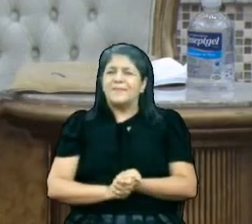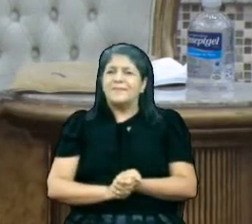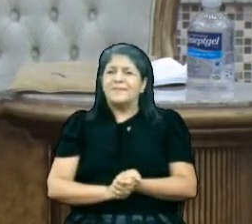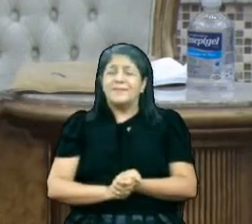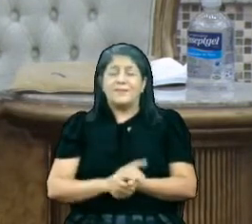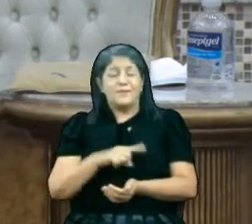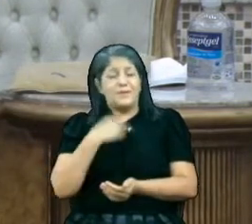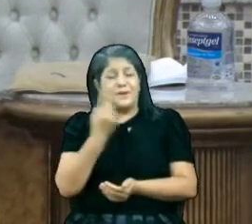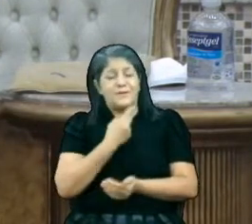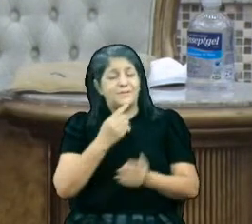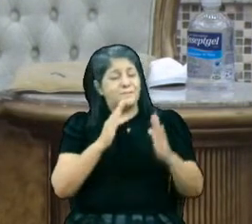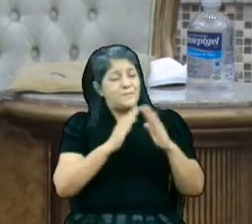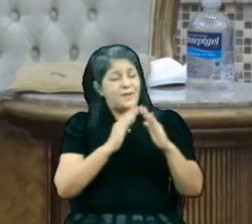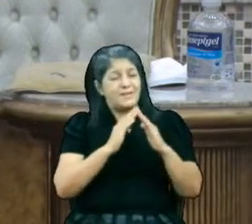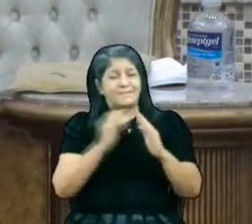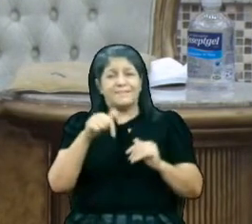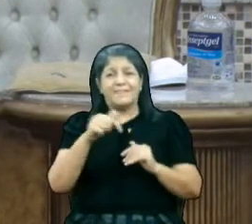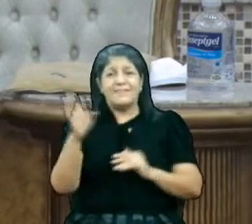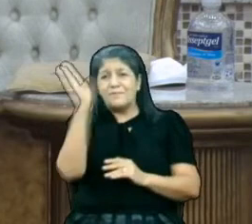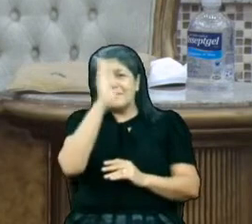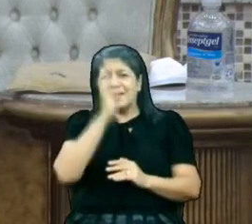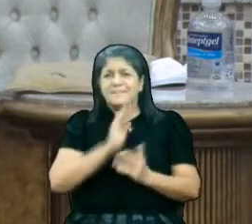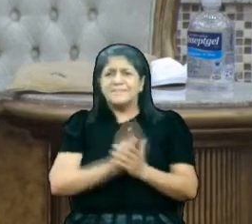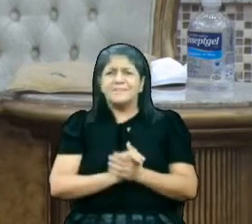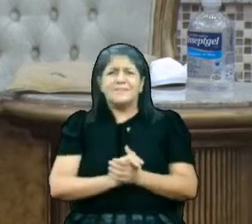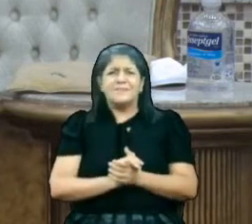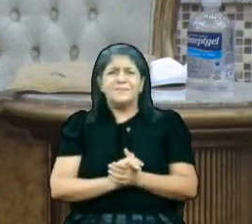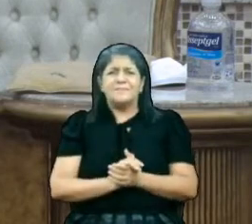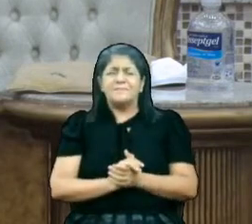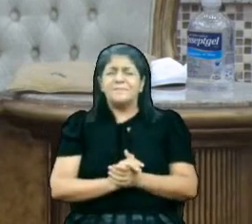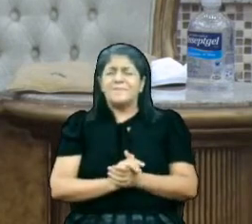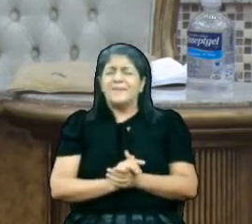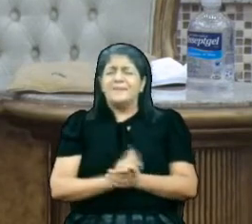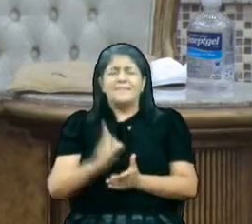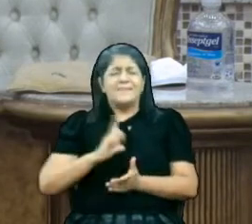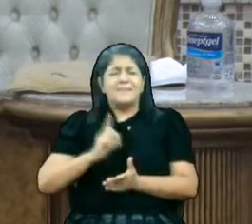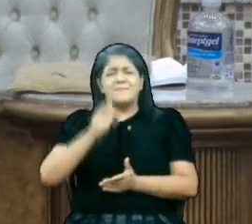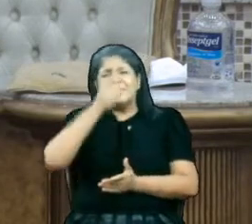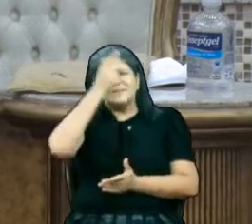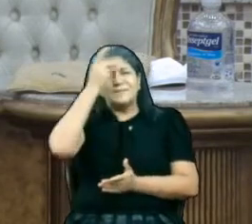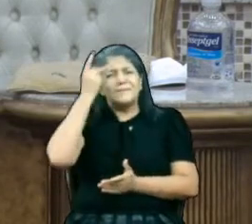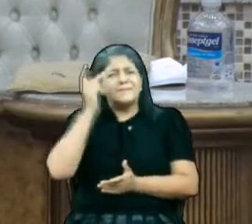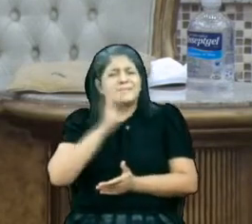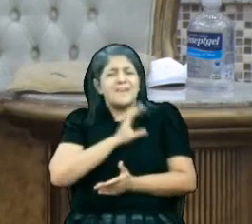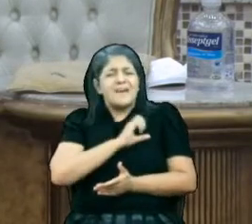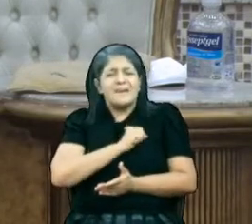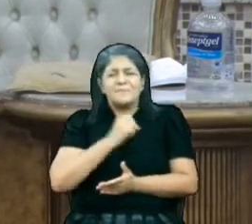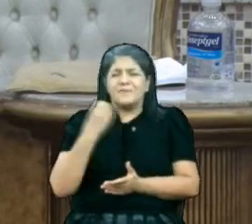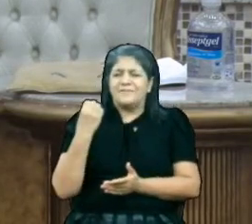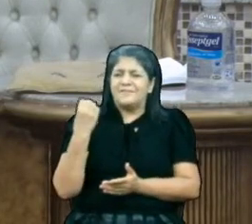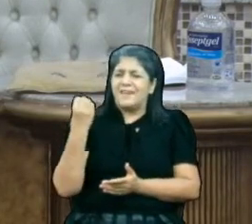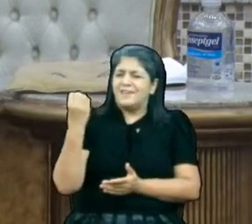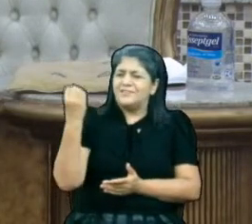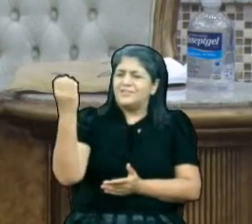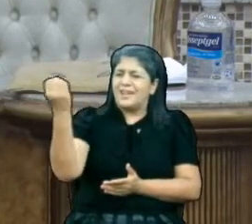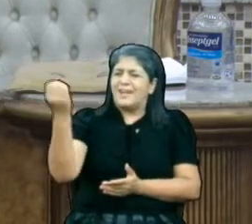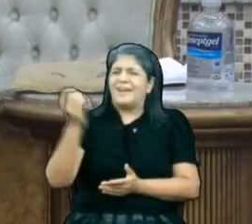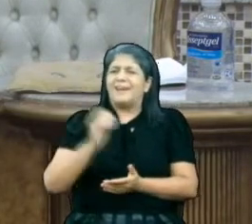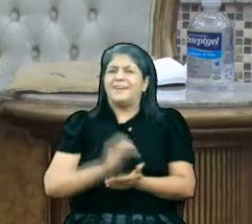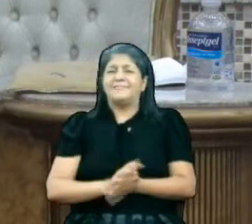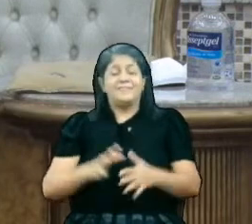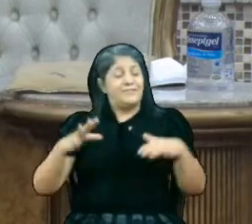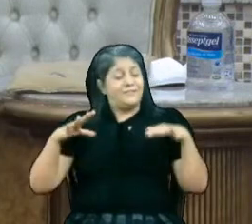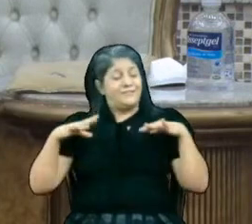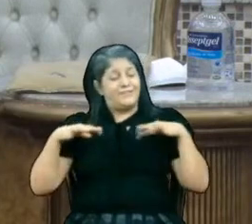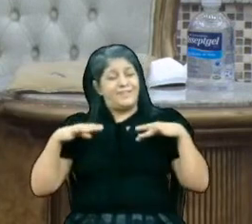querido Brasil e o Brasil é composto de pessoas assim que gostam de às vezes a esticar um